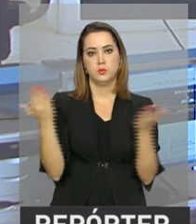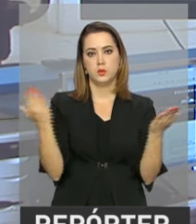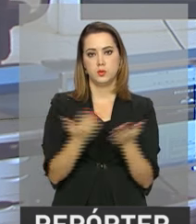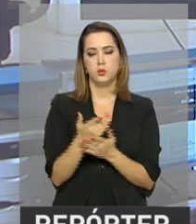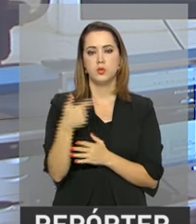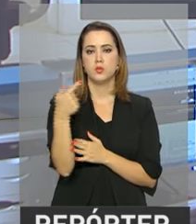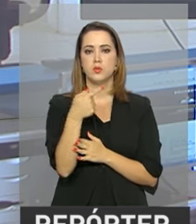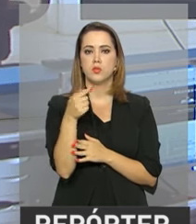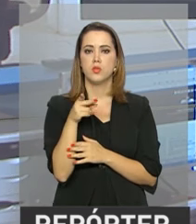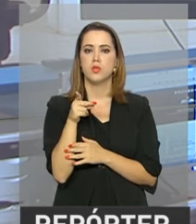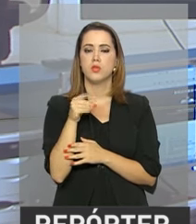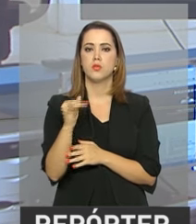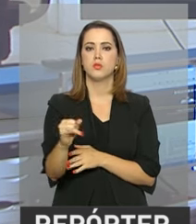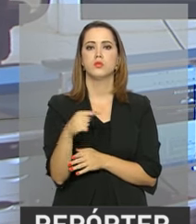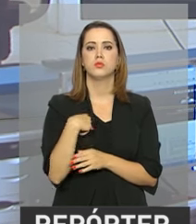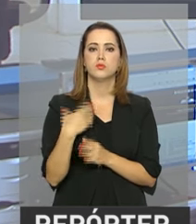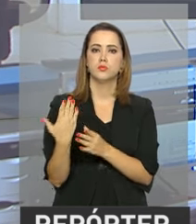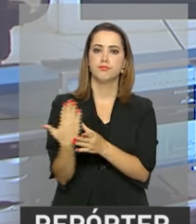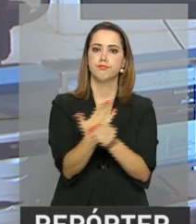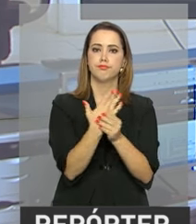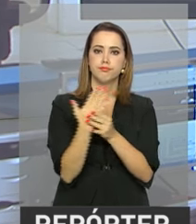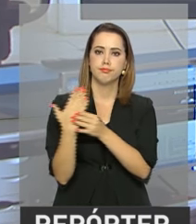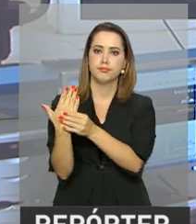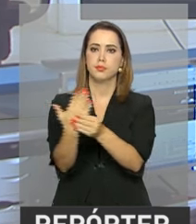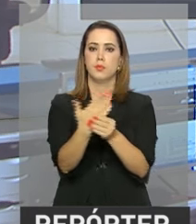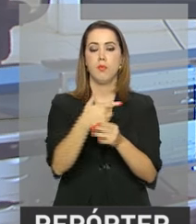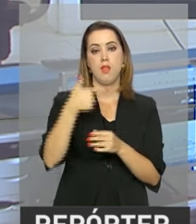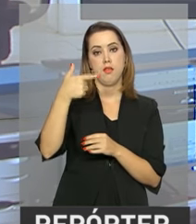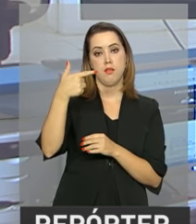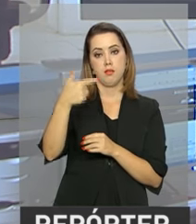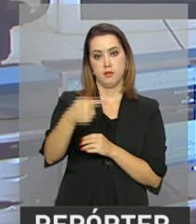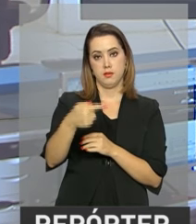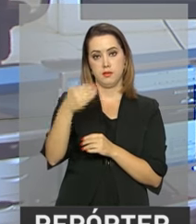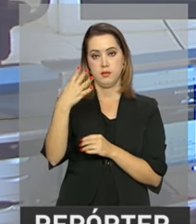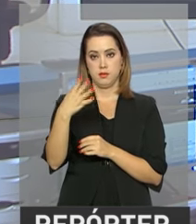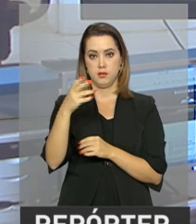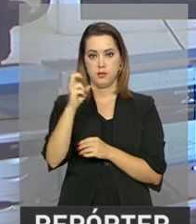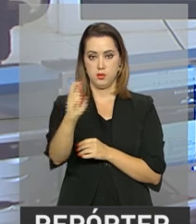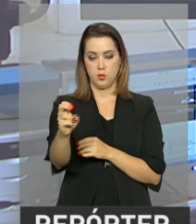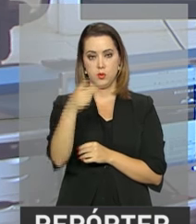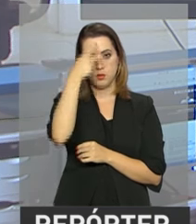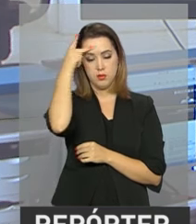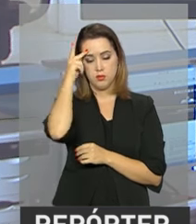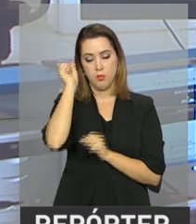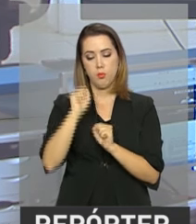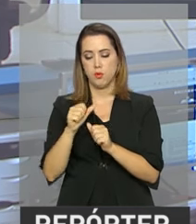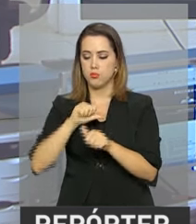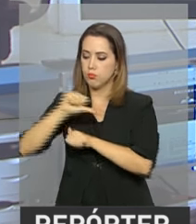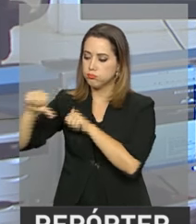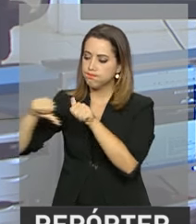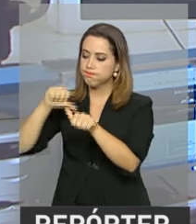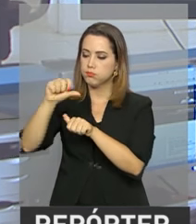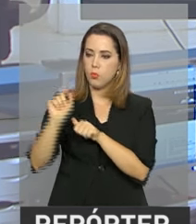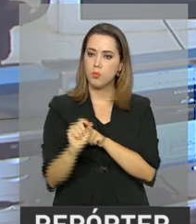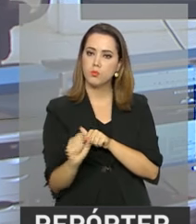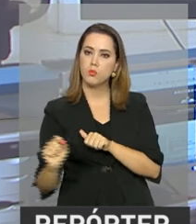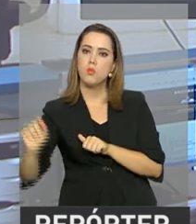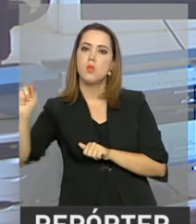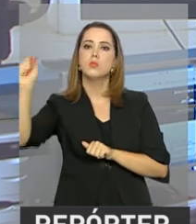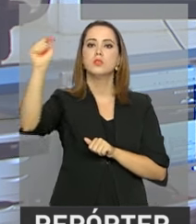de 7 dias, a chama será conduzida por 745 pessoas e vai percorrer de